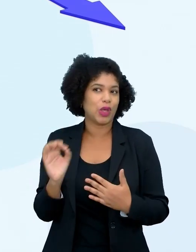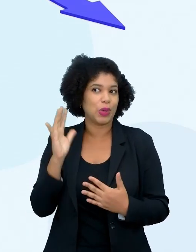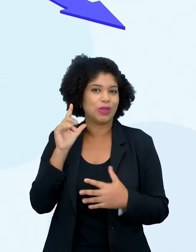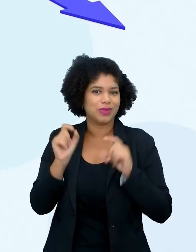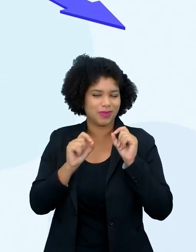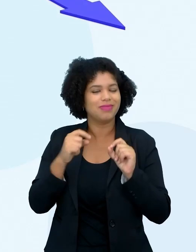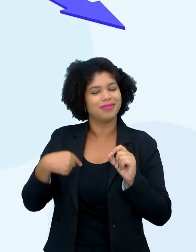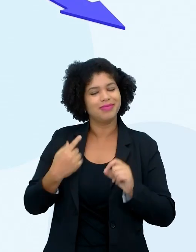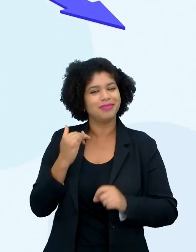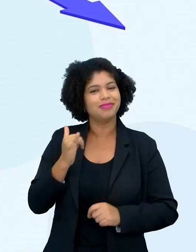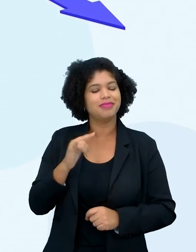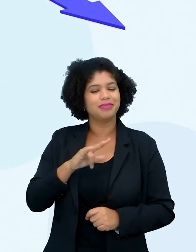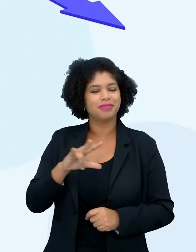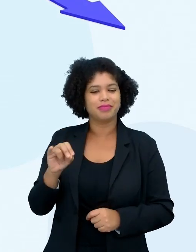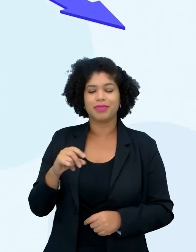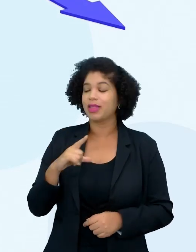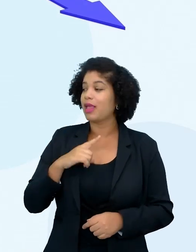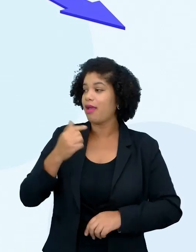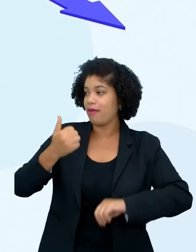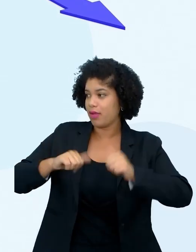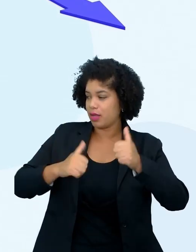referências bibliográficas, tá, pessoal?